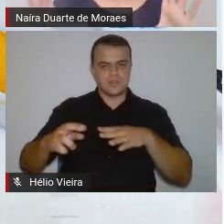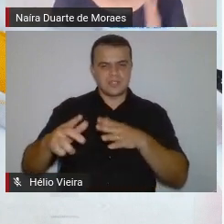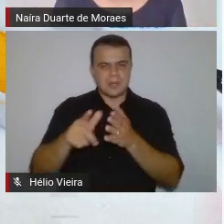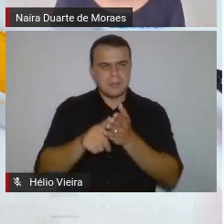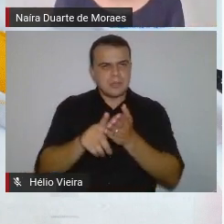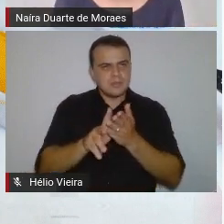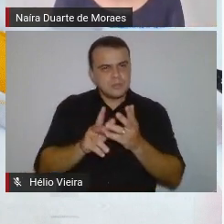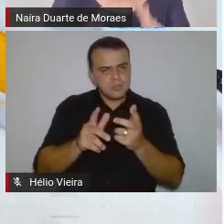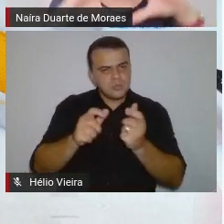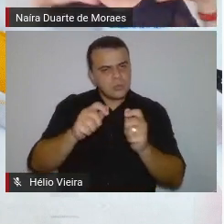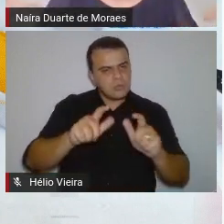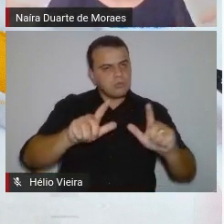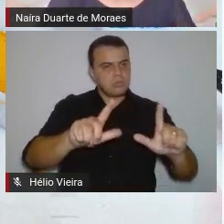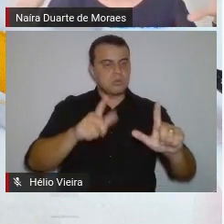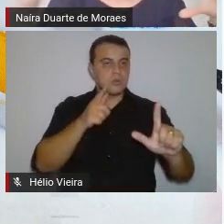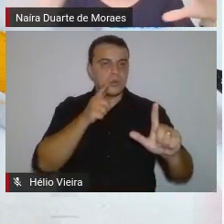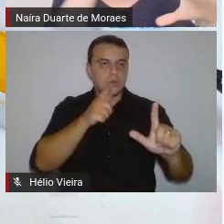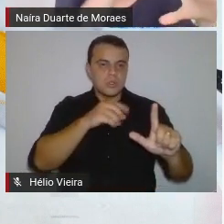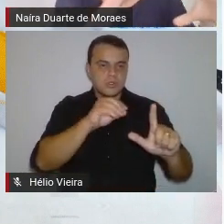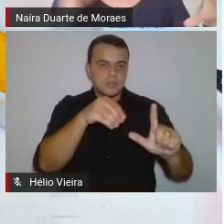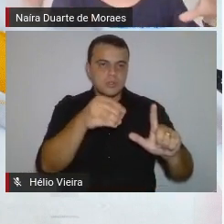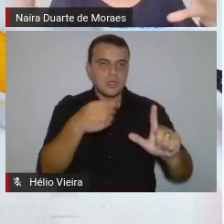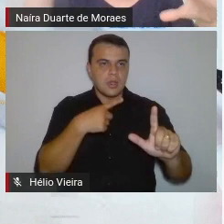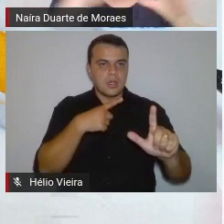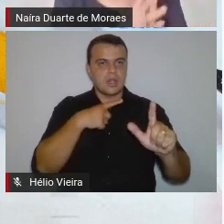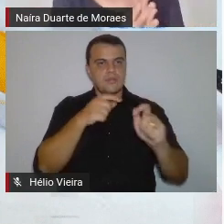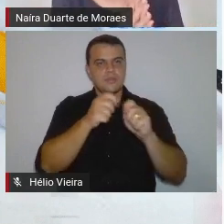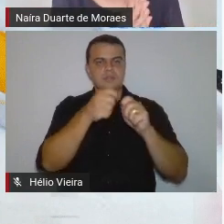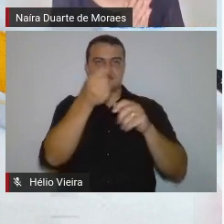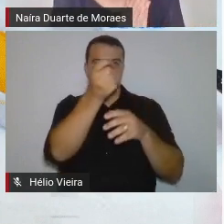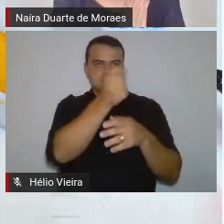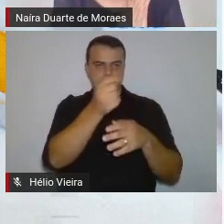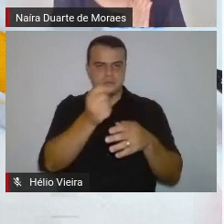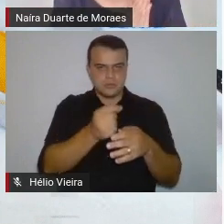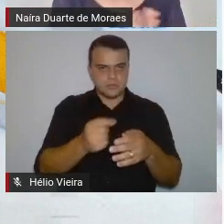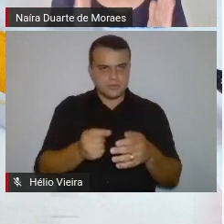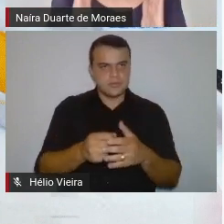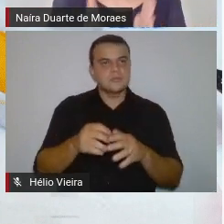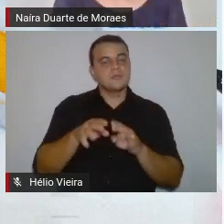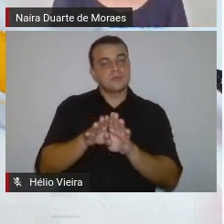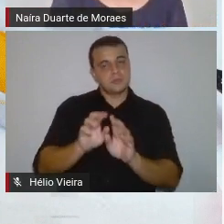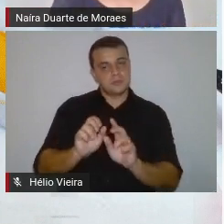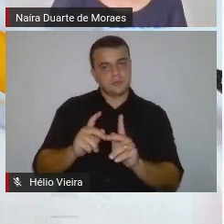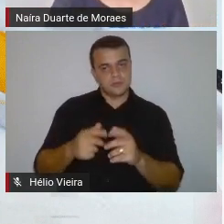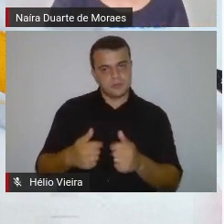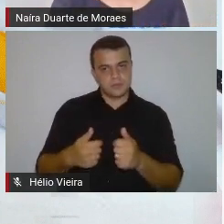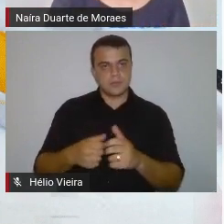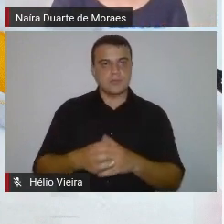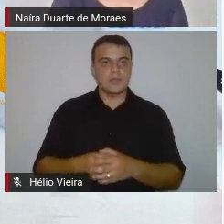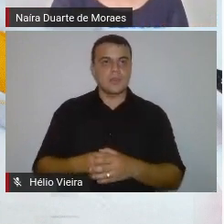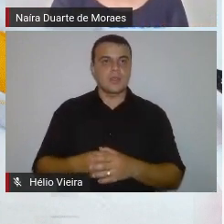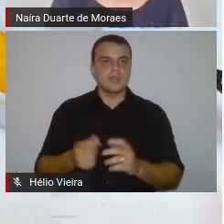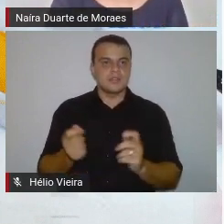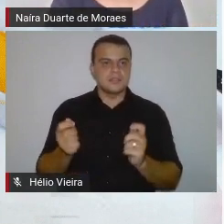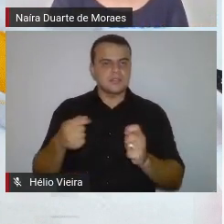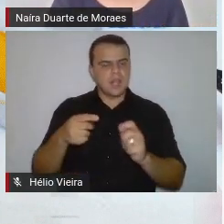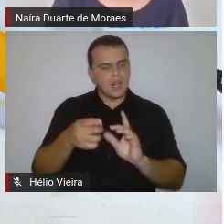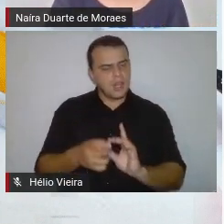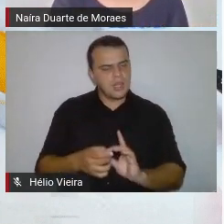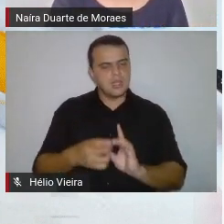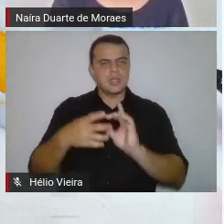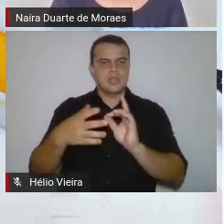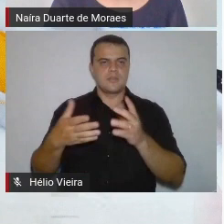vocês podem usar, inclusive, gente, o papel inteiro e fazer várias misturas diferentes, tudo bem? Fiquem à